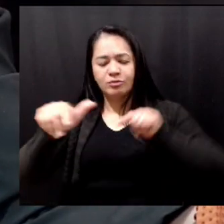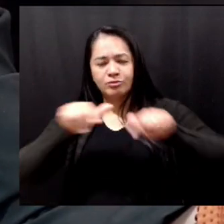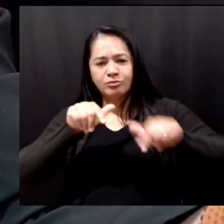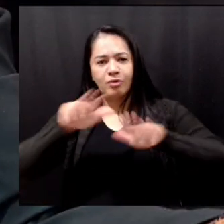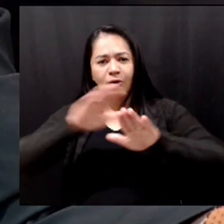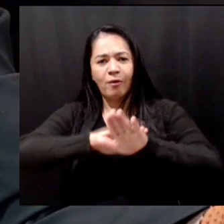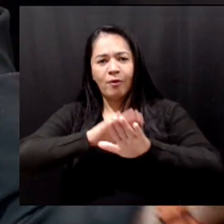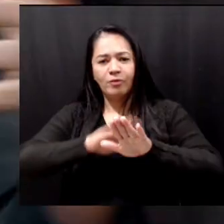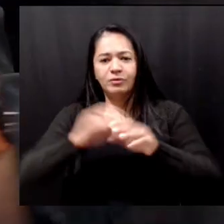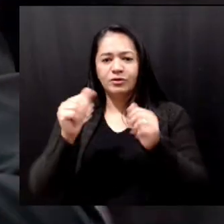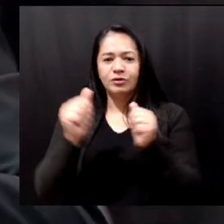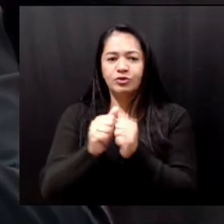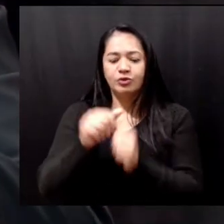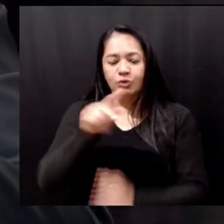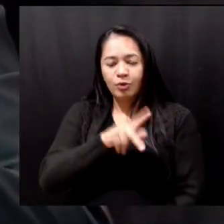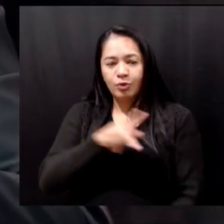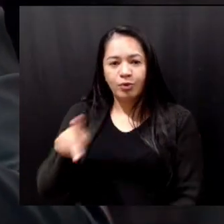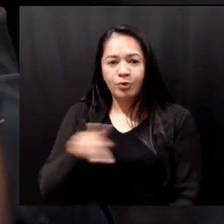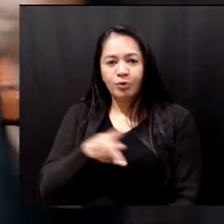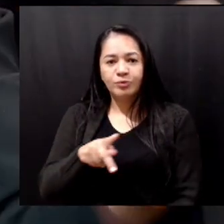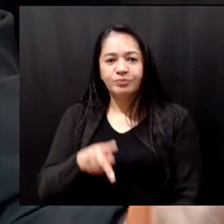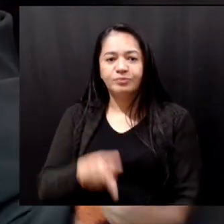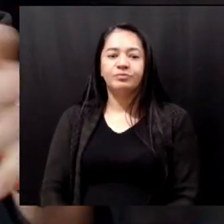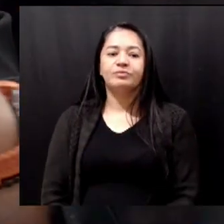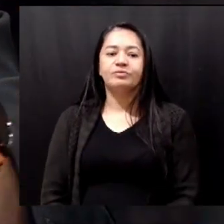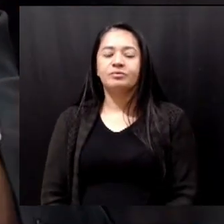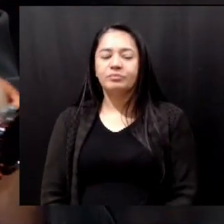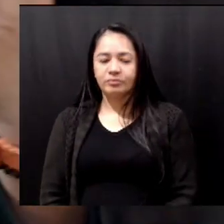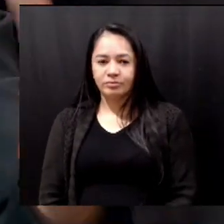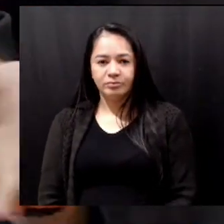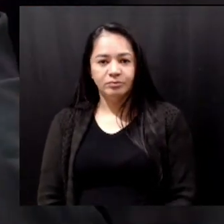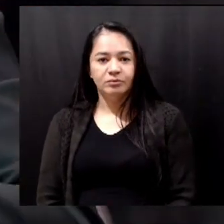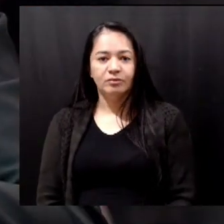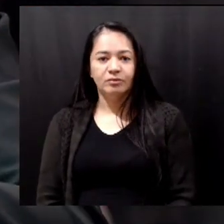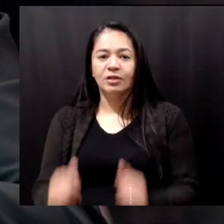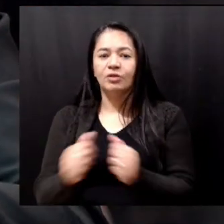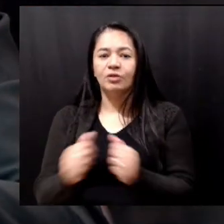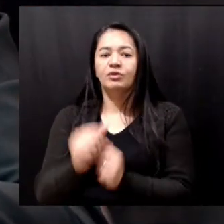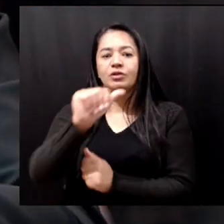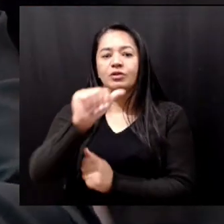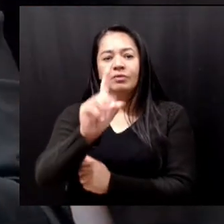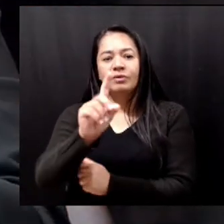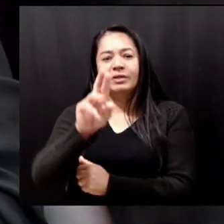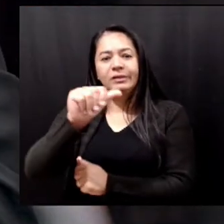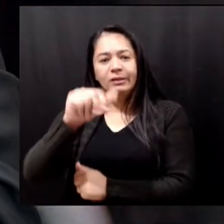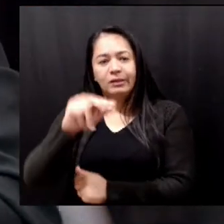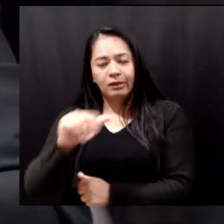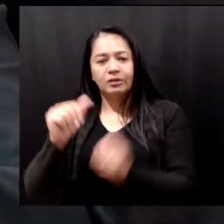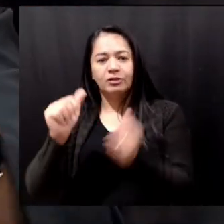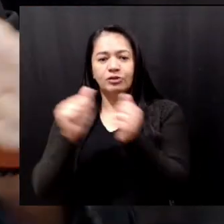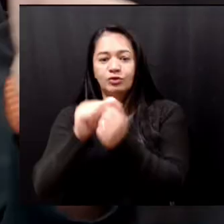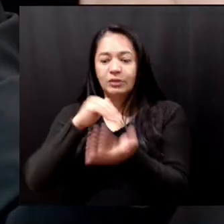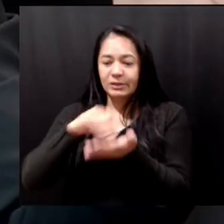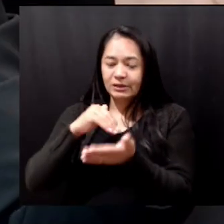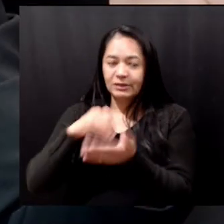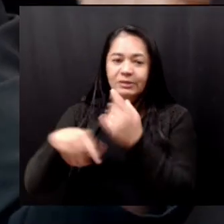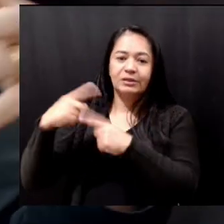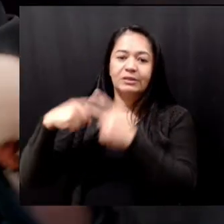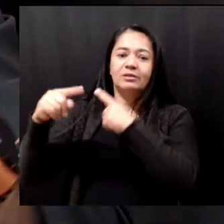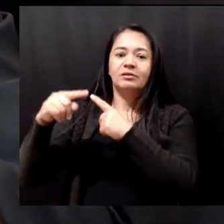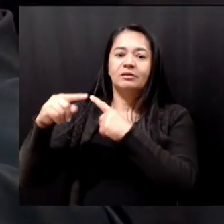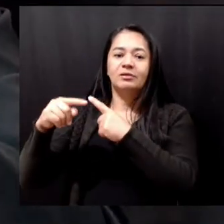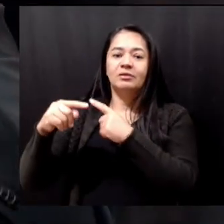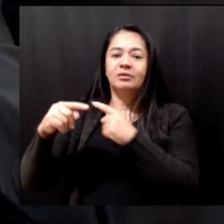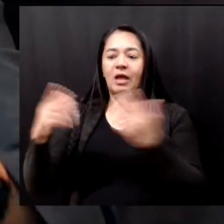Newton Frateschi, junto com a Adriana Floss e o pessoal da Secretaria de Desenvolvimento, passaram na Câmara